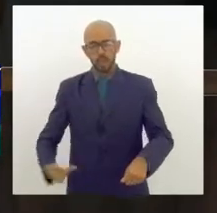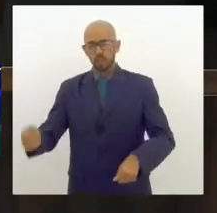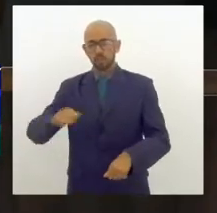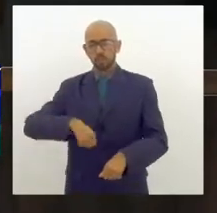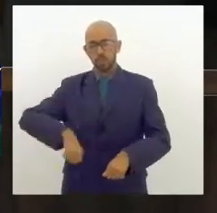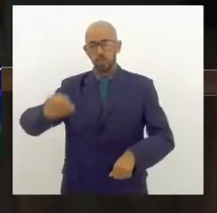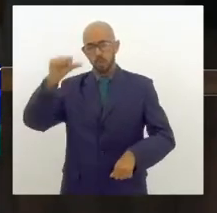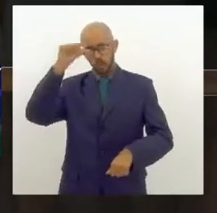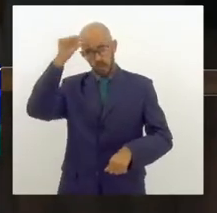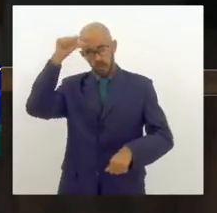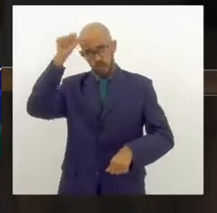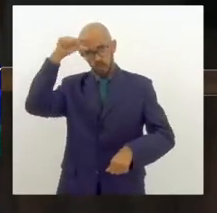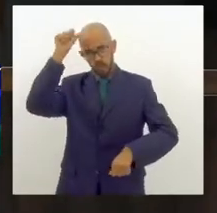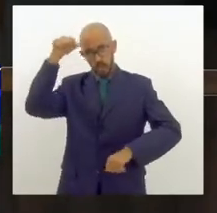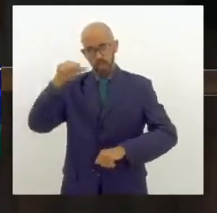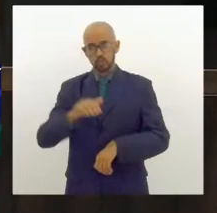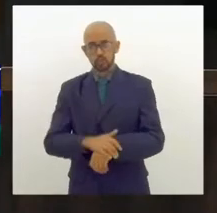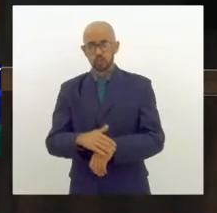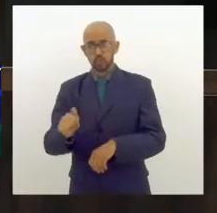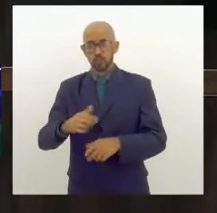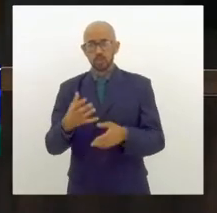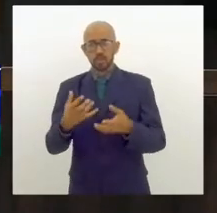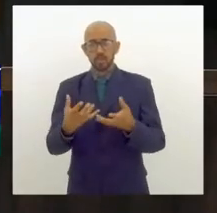senhor Cláudio Bonfim de Castro e Silva,